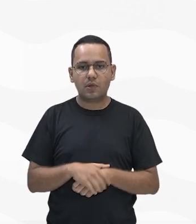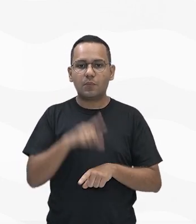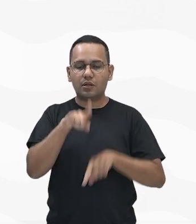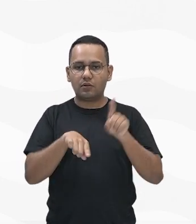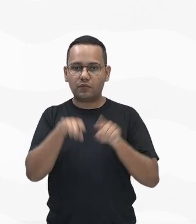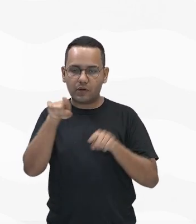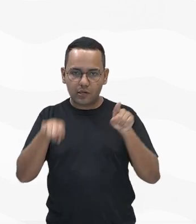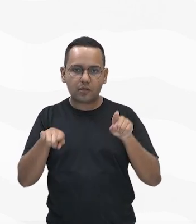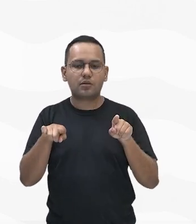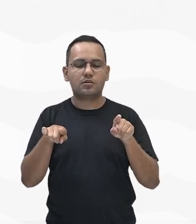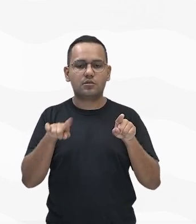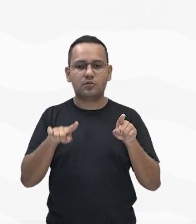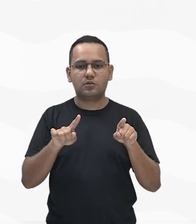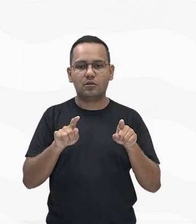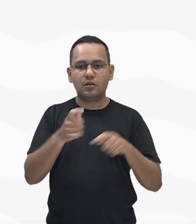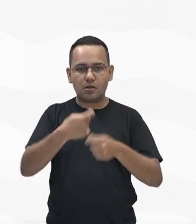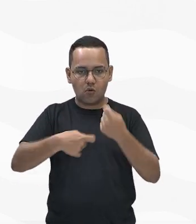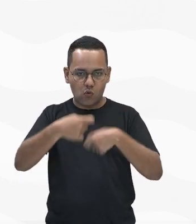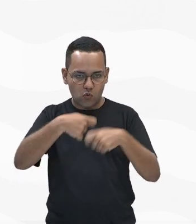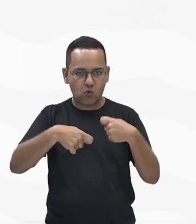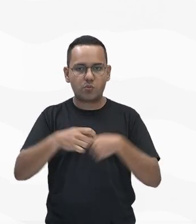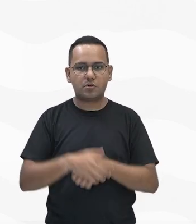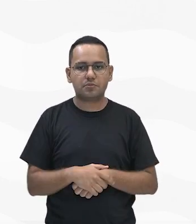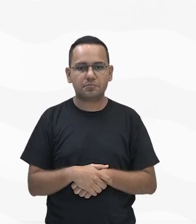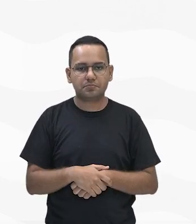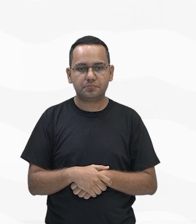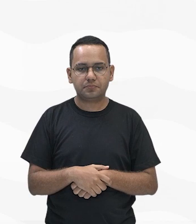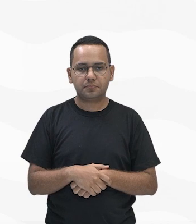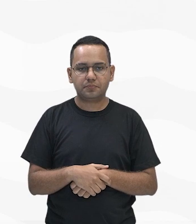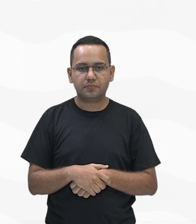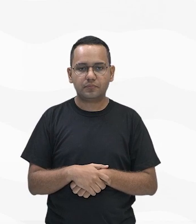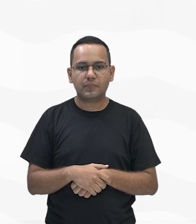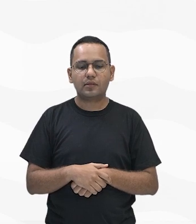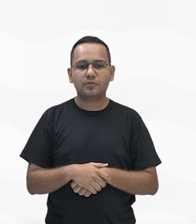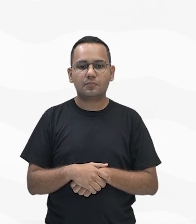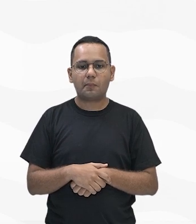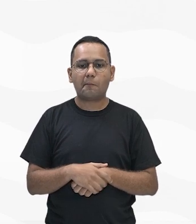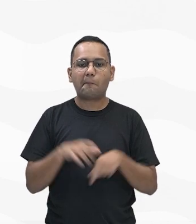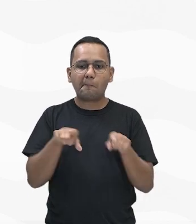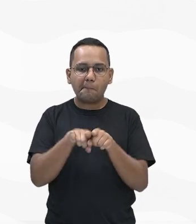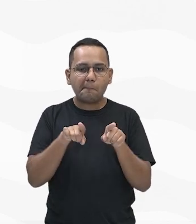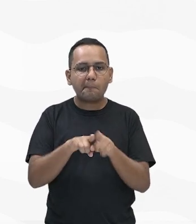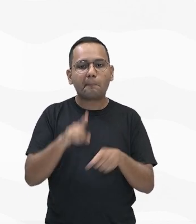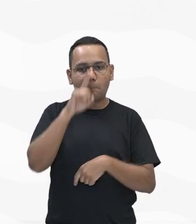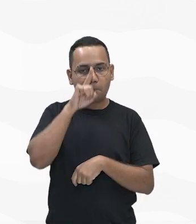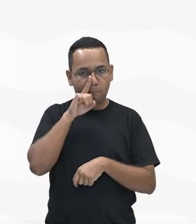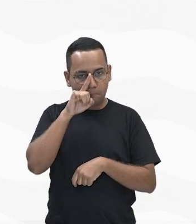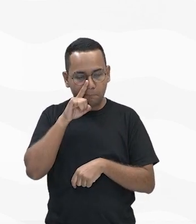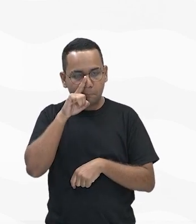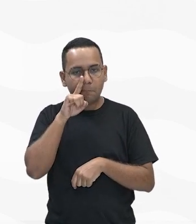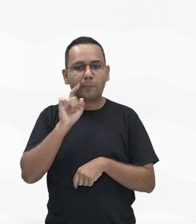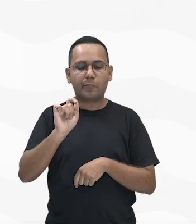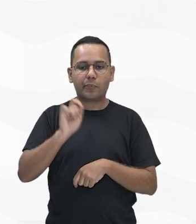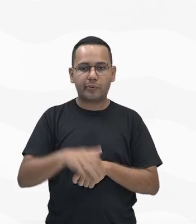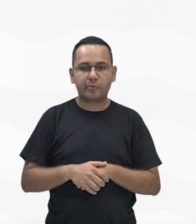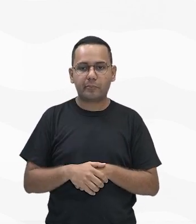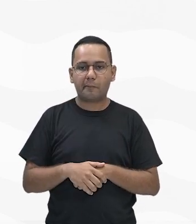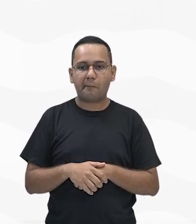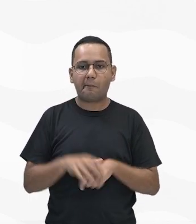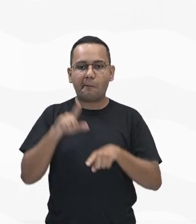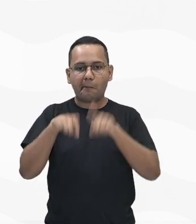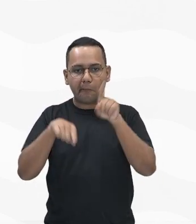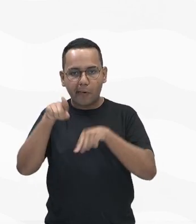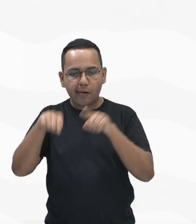sazonalidade das atividades econômicas e pelos riscos associados à volatilidade dos preços